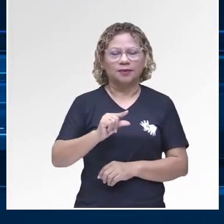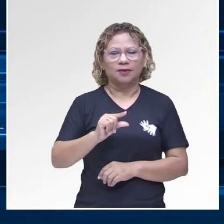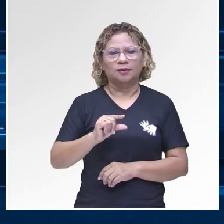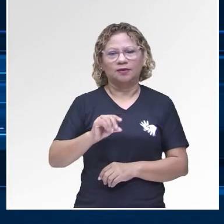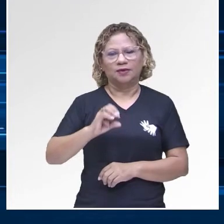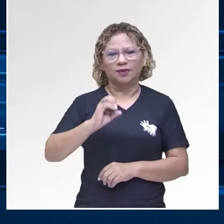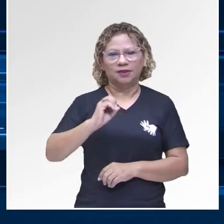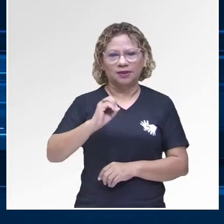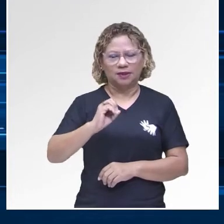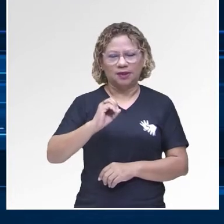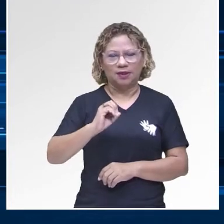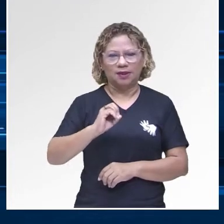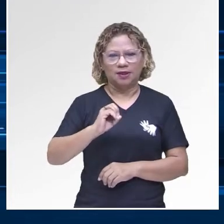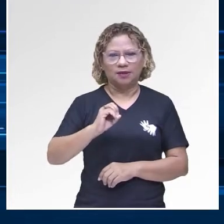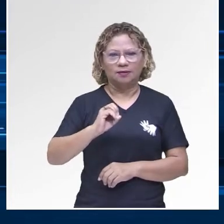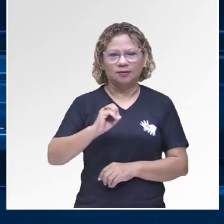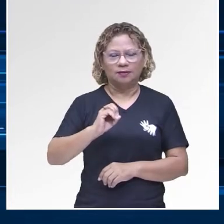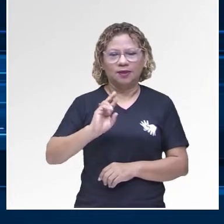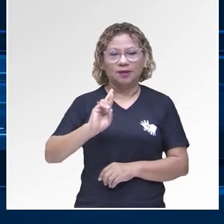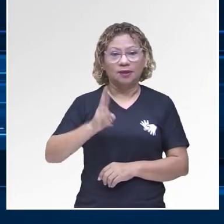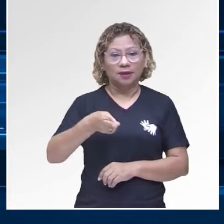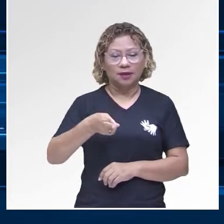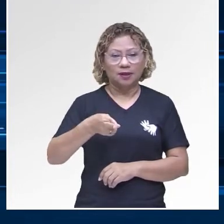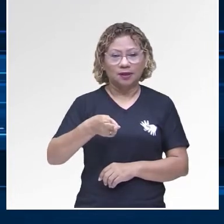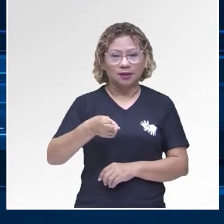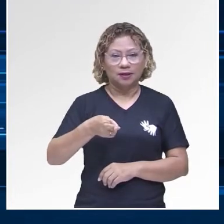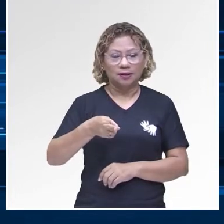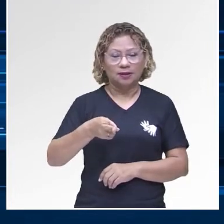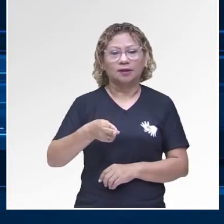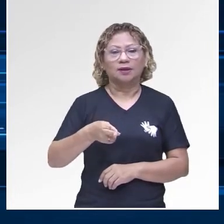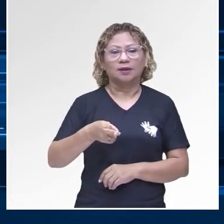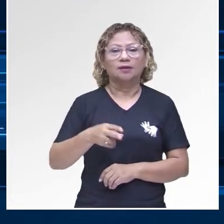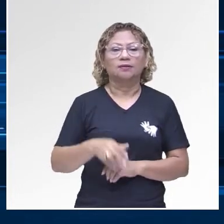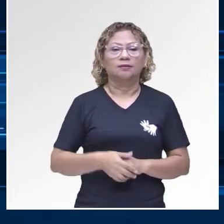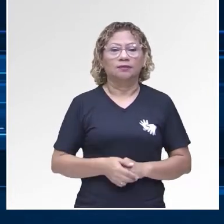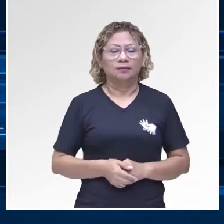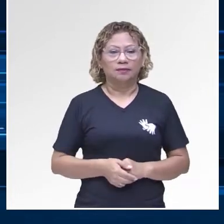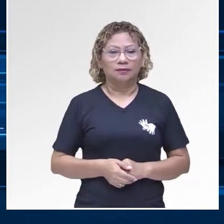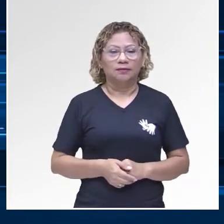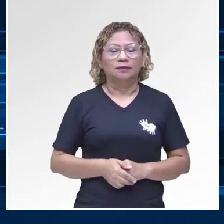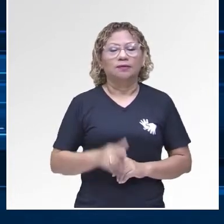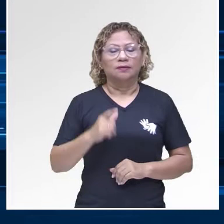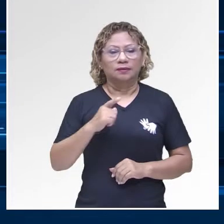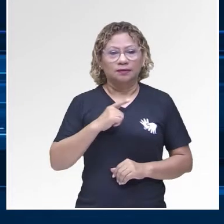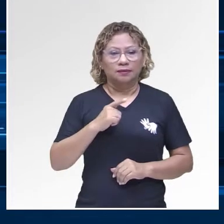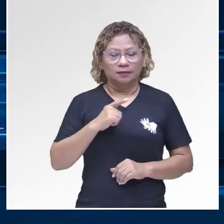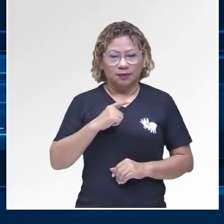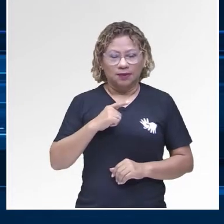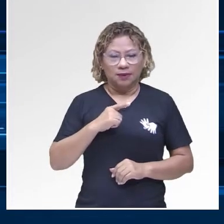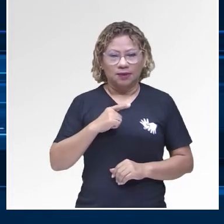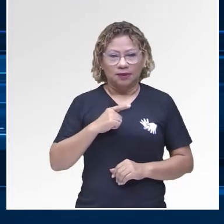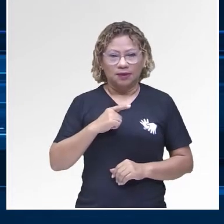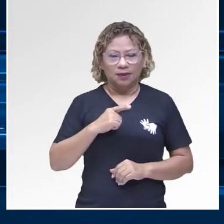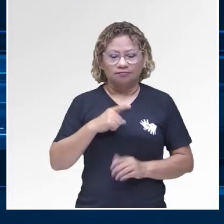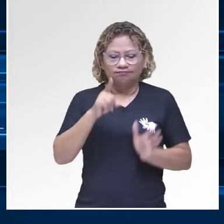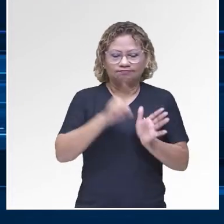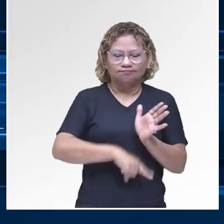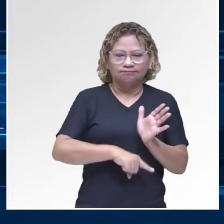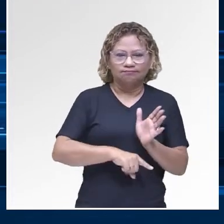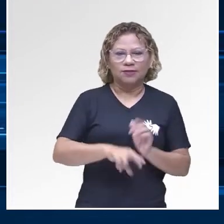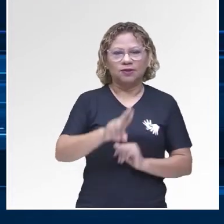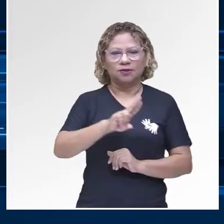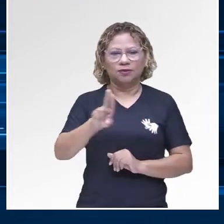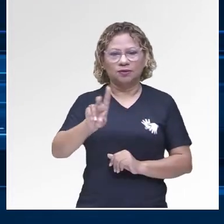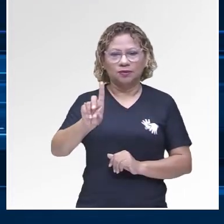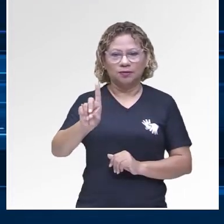né, negativa, vai gerar uma progressão aritmética decrescente.